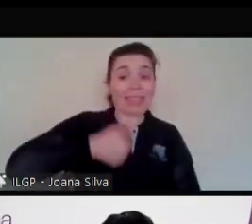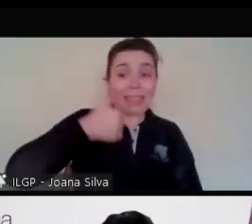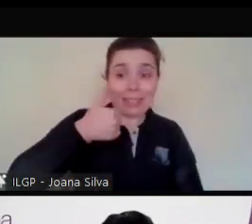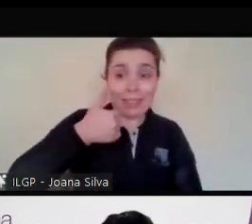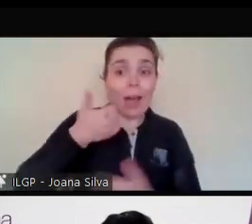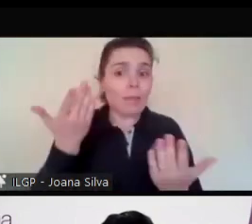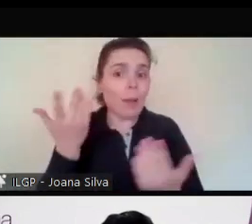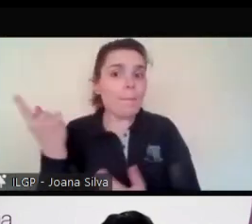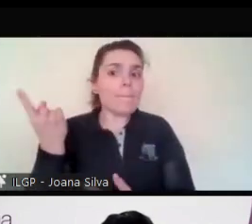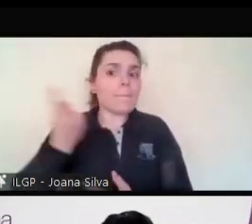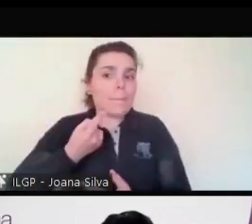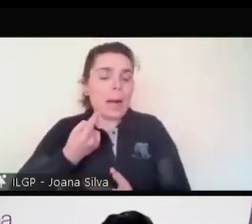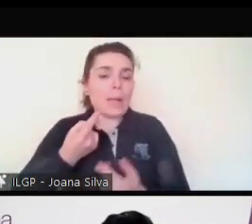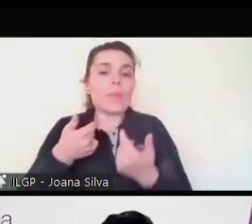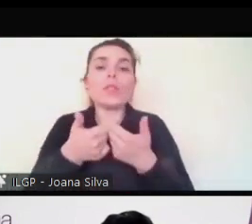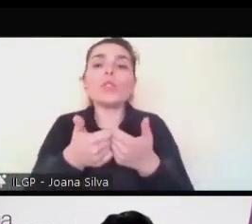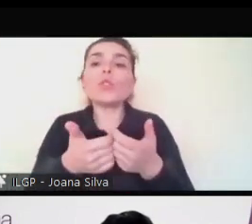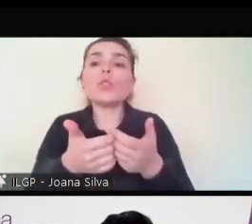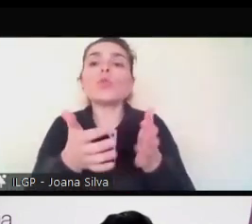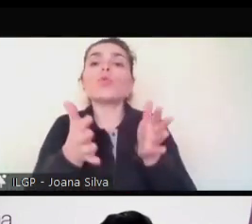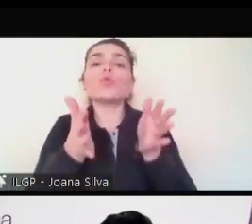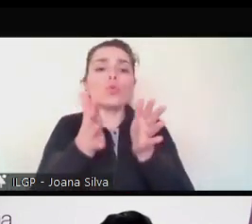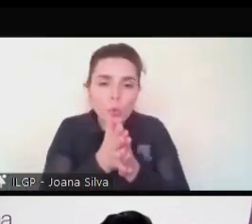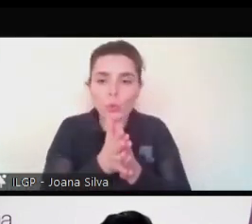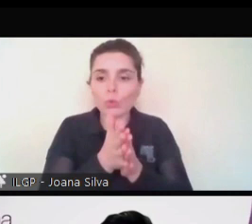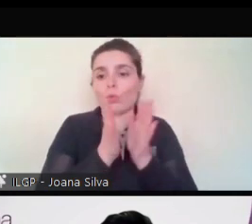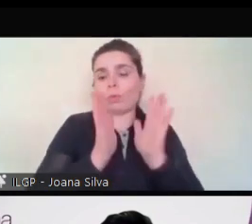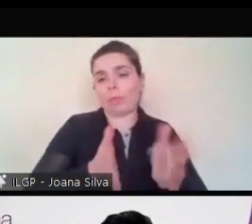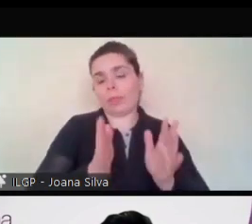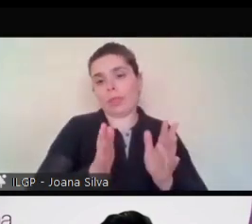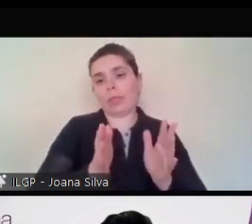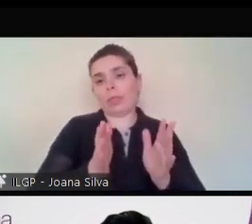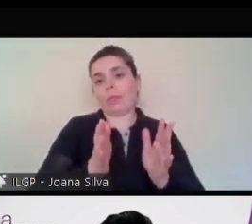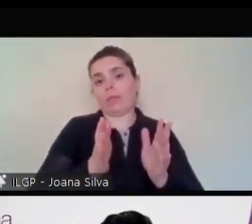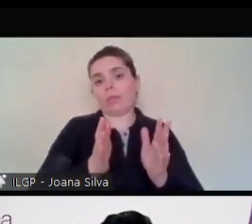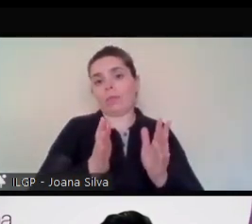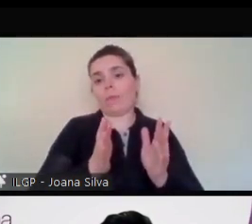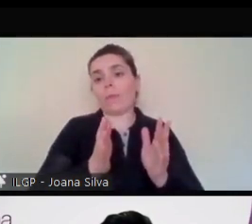também a todos, porque será muito